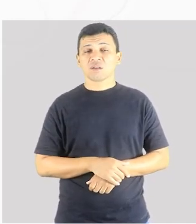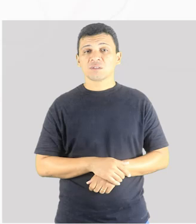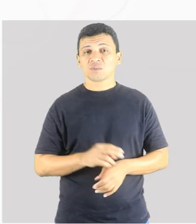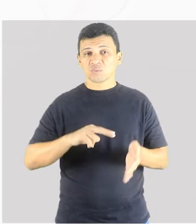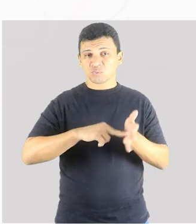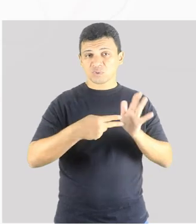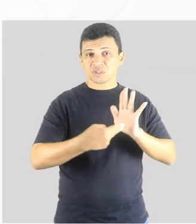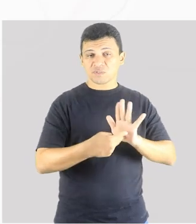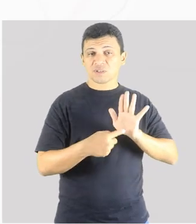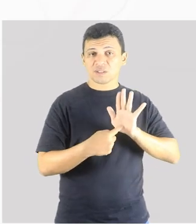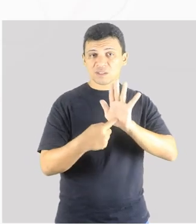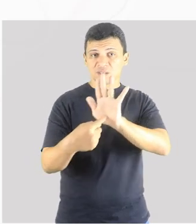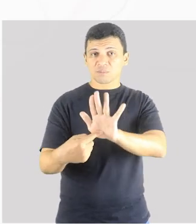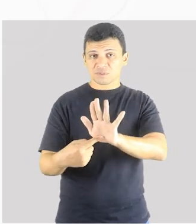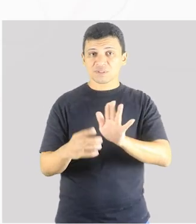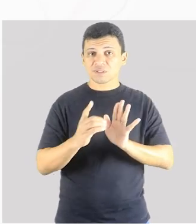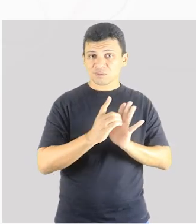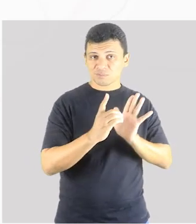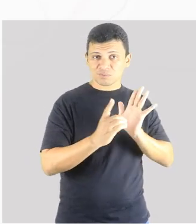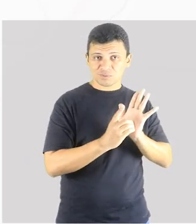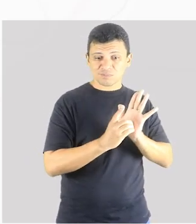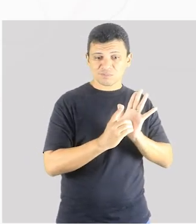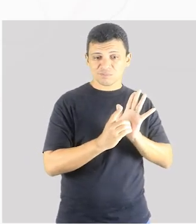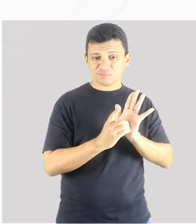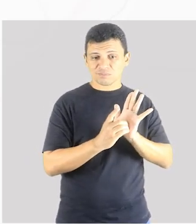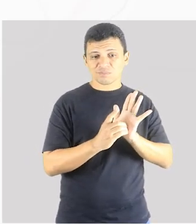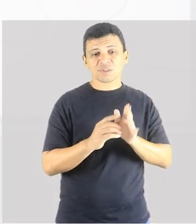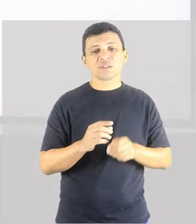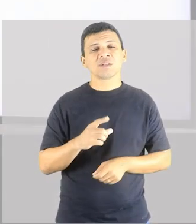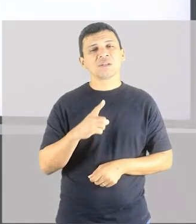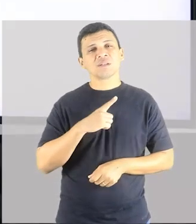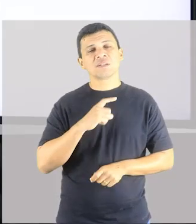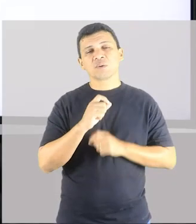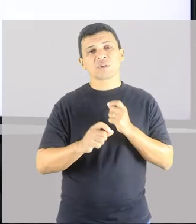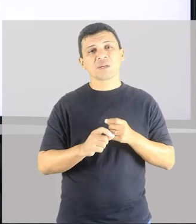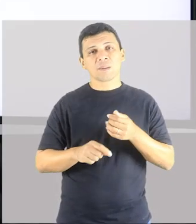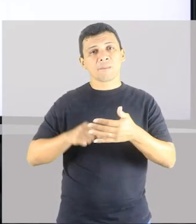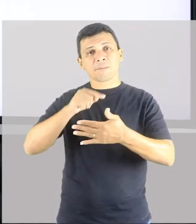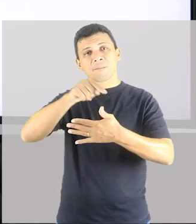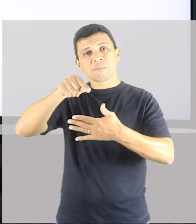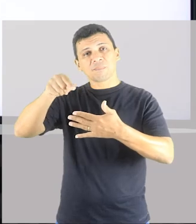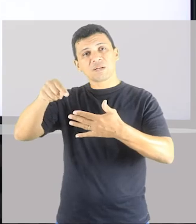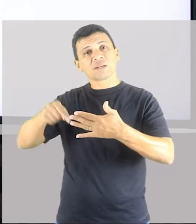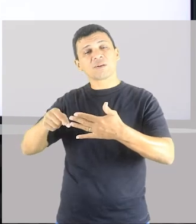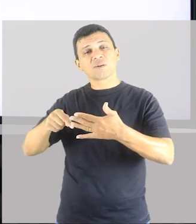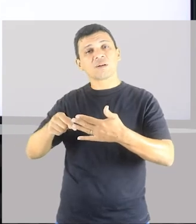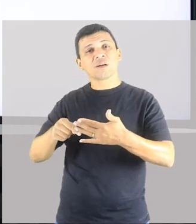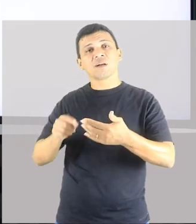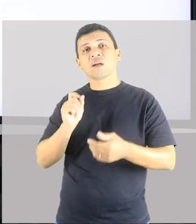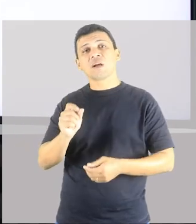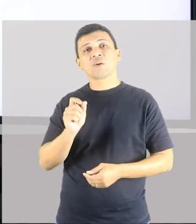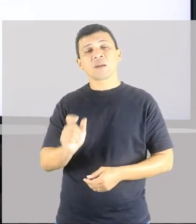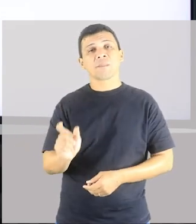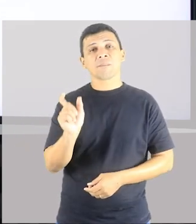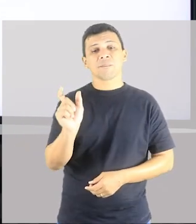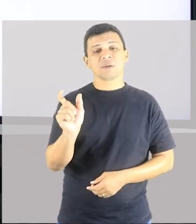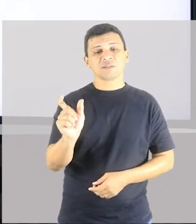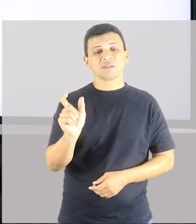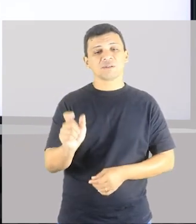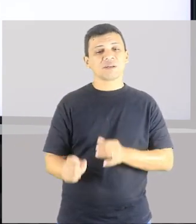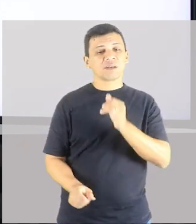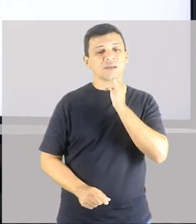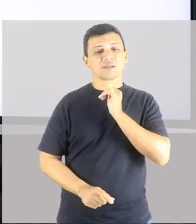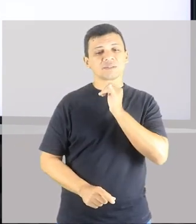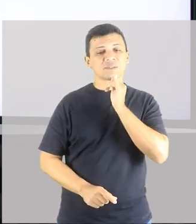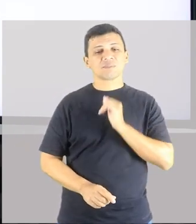definição apresentada por esse dicionário, o dicionário Merriam-Webster, assinale a alternativa que corresponde à palavra exemplary. O